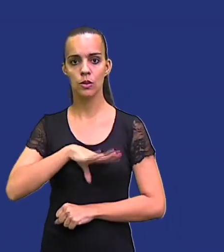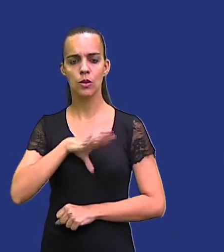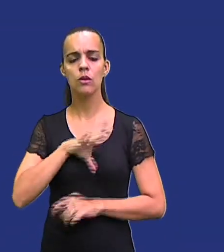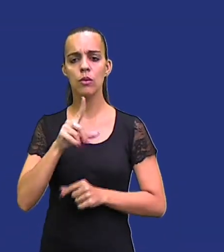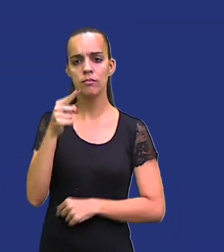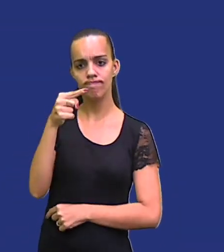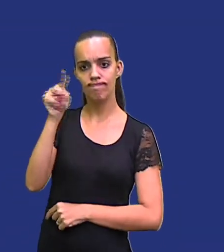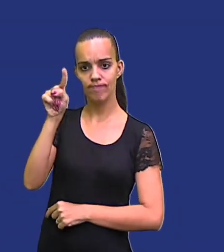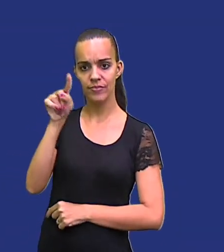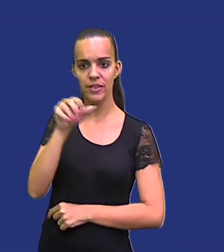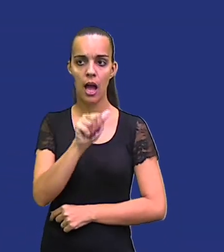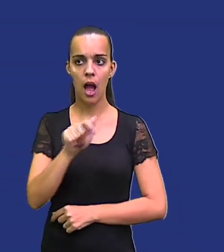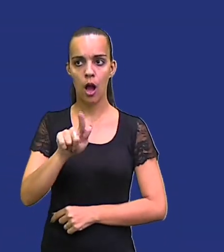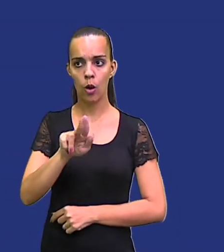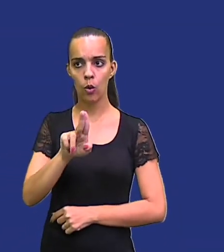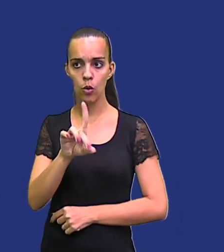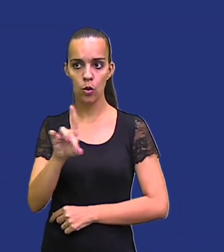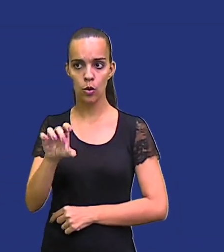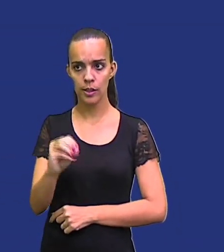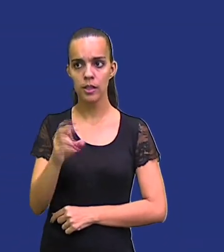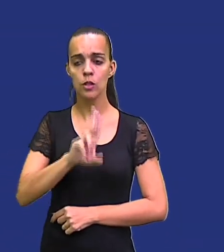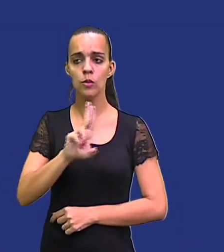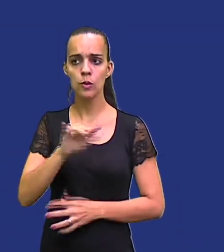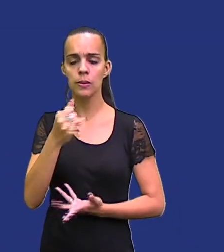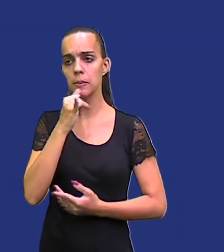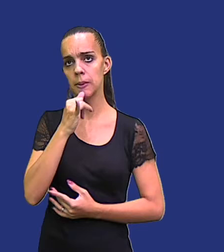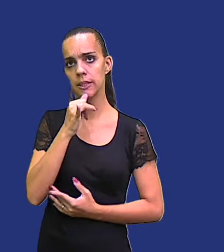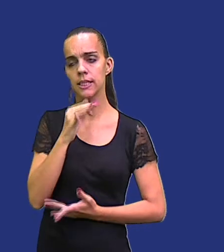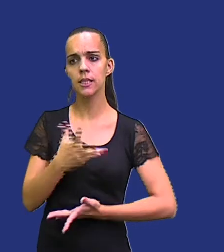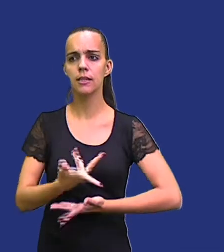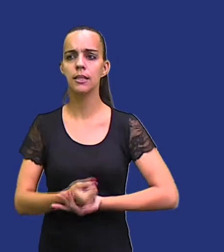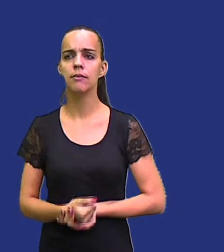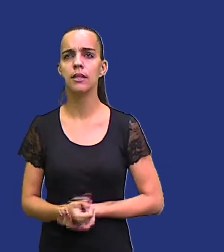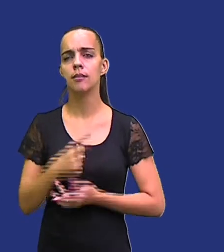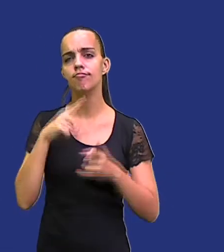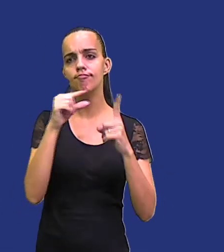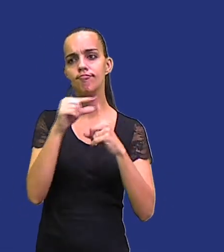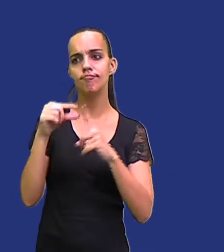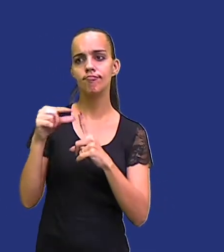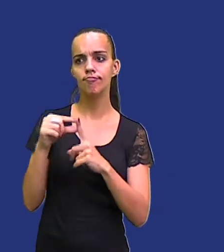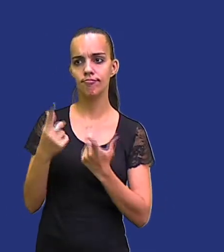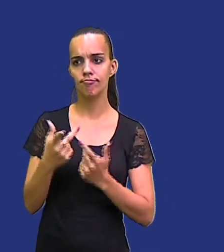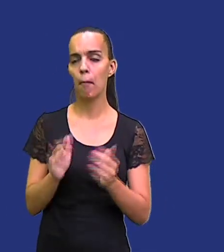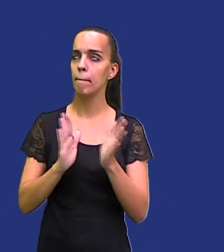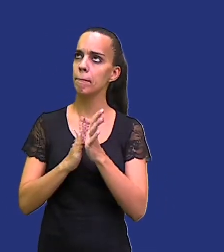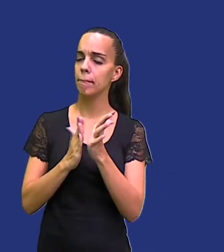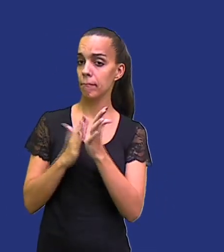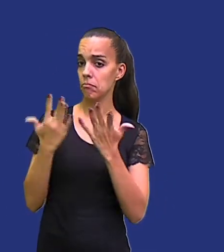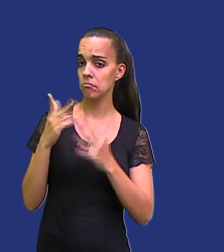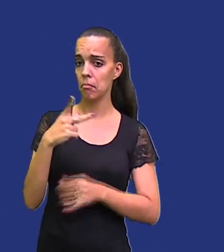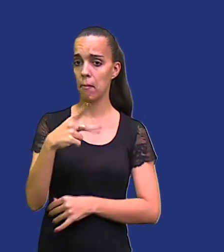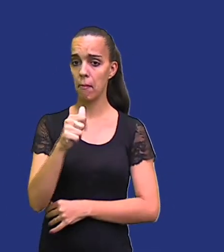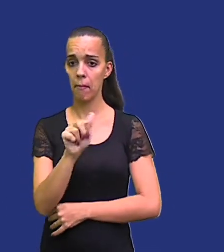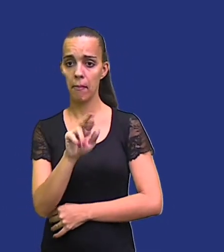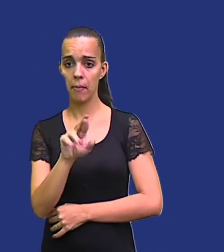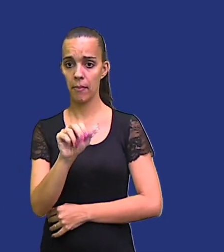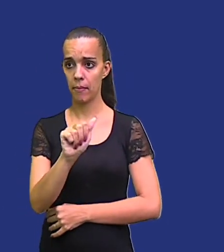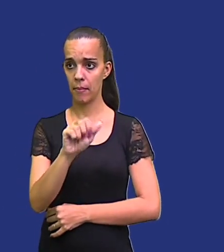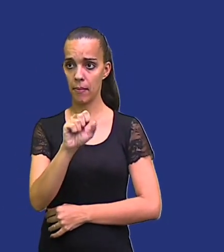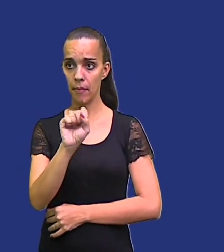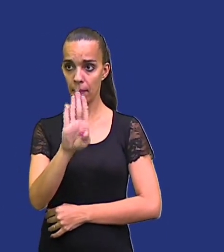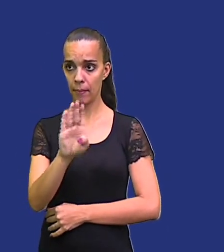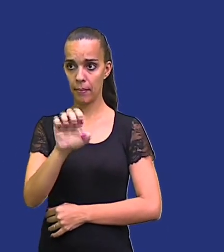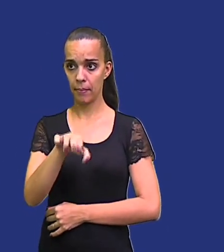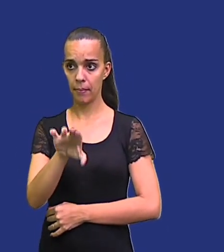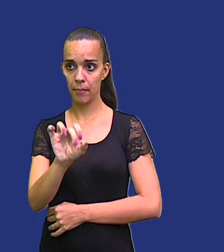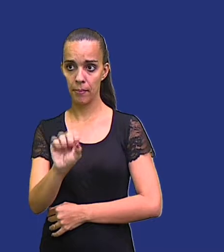agudo, aquele que nós usamos, por exemplo, na palavra parabéns. E nós temos